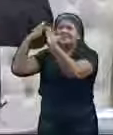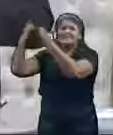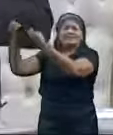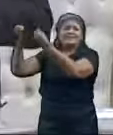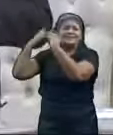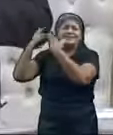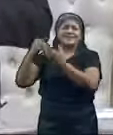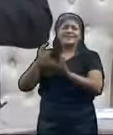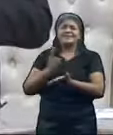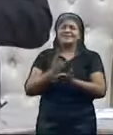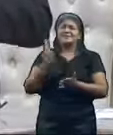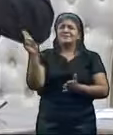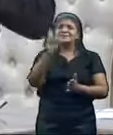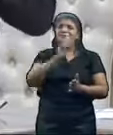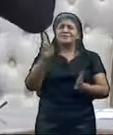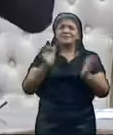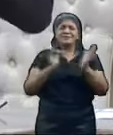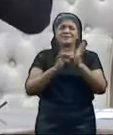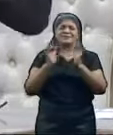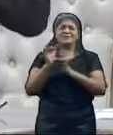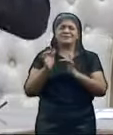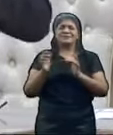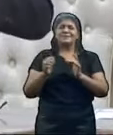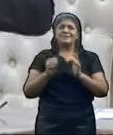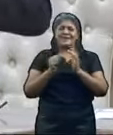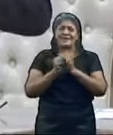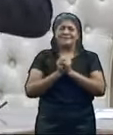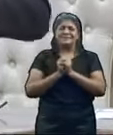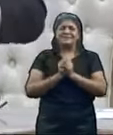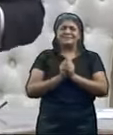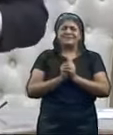Amém glória a Deus Pode se sentar meus irmãos Deus abençoe